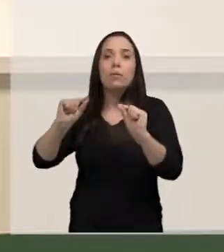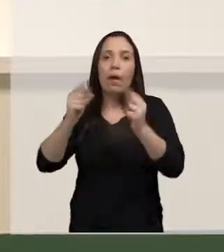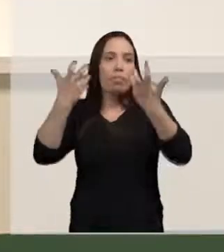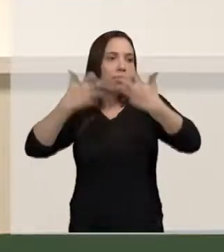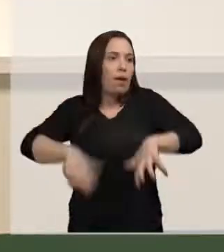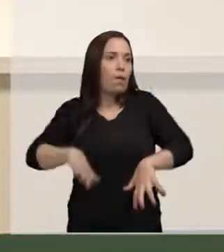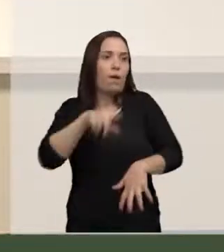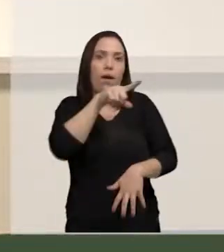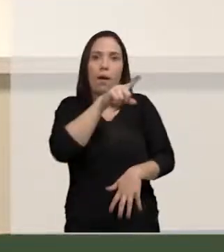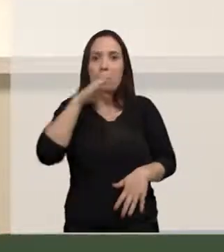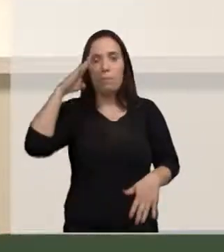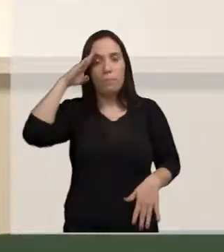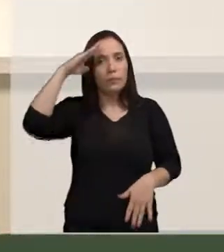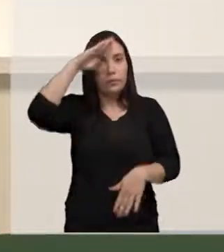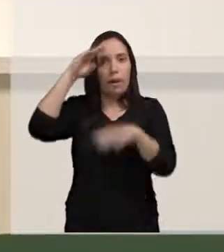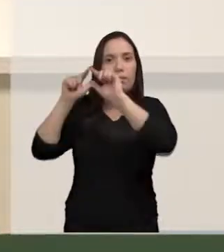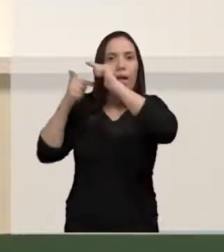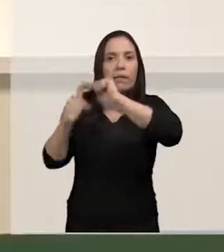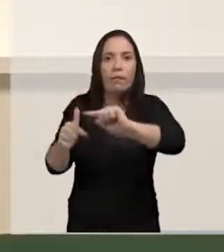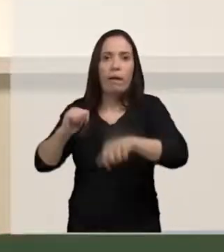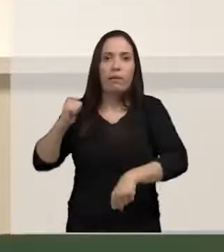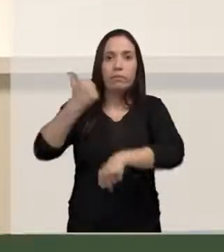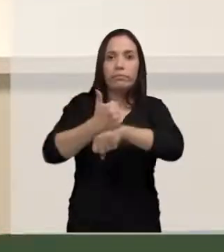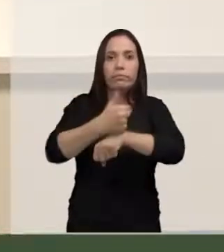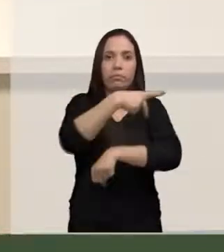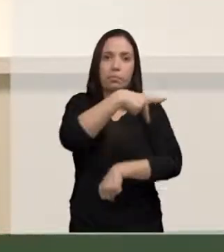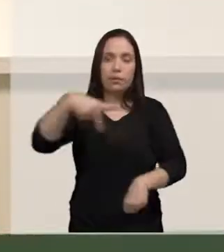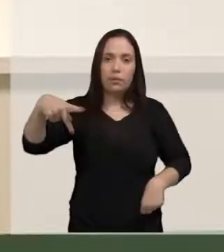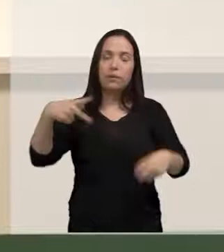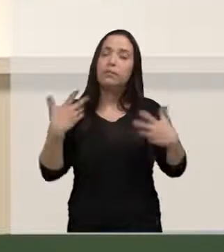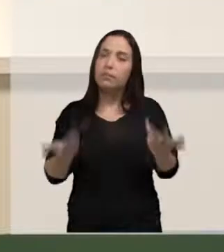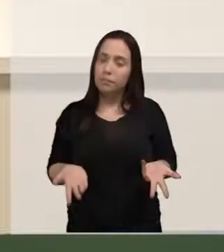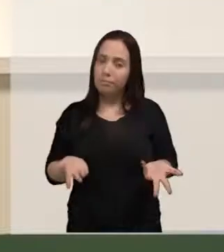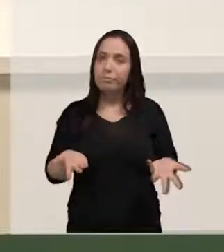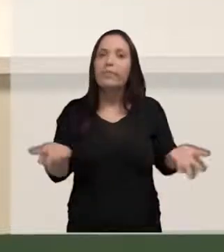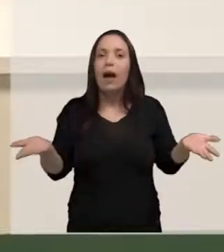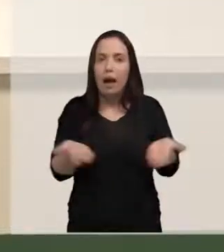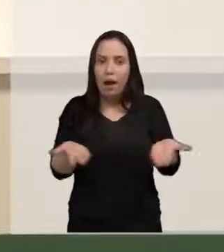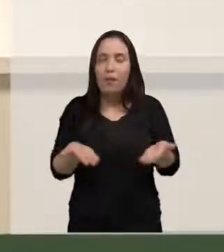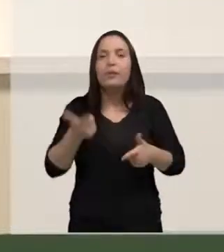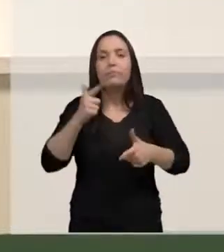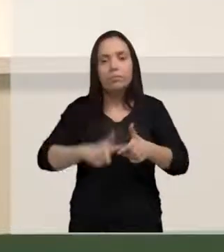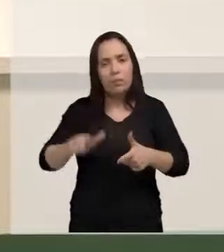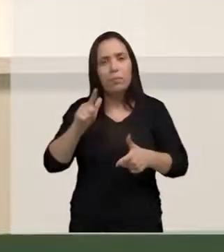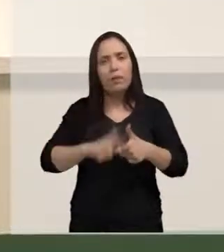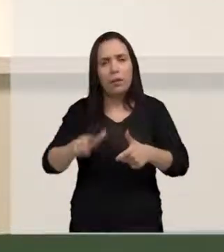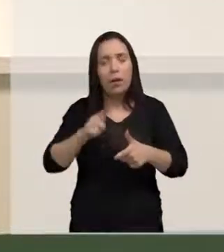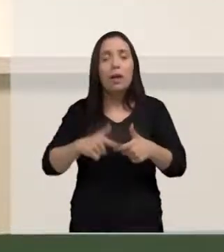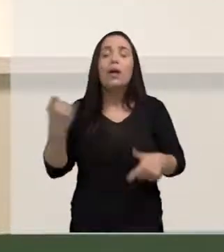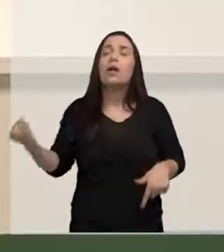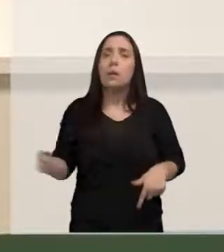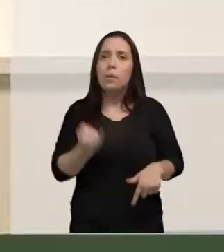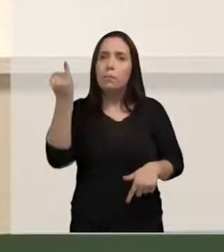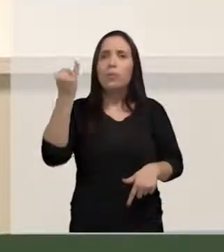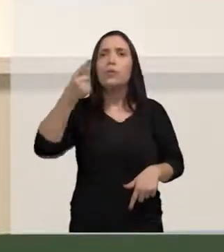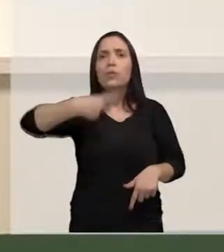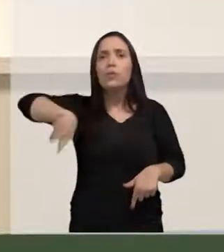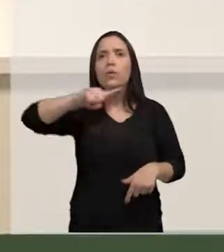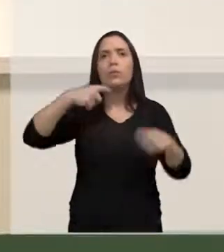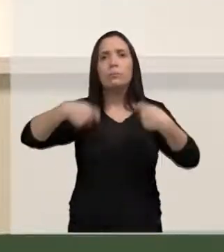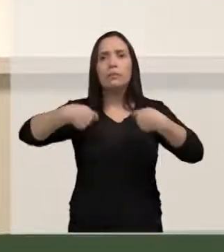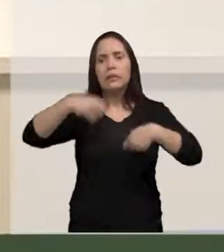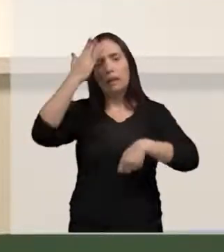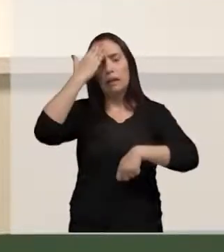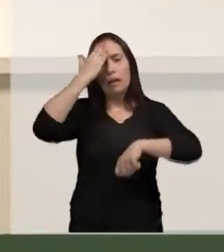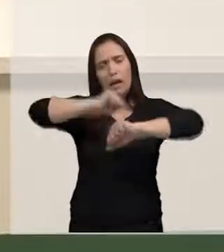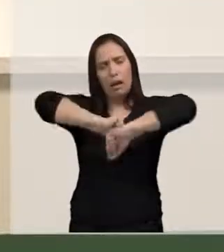do conservadorismo retornar ao poder. Então, nós estamos nesse impasse. Agora, é importante a gente entender